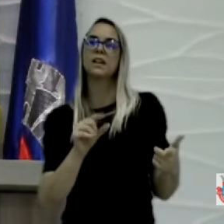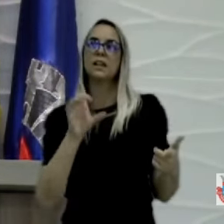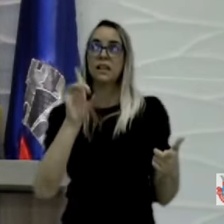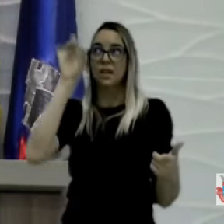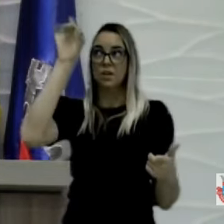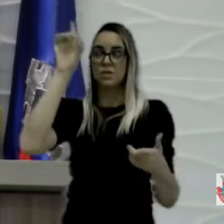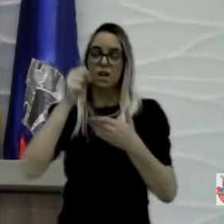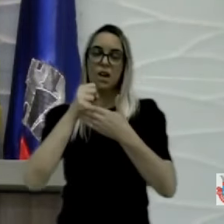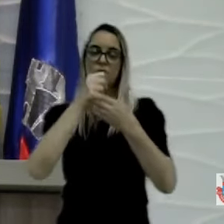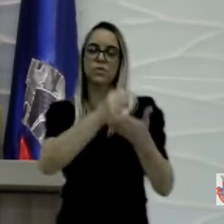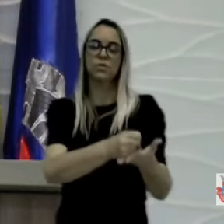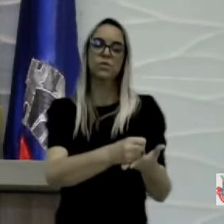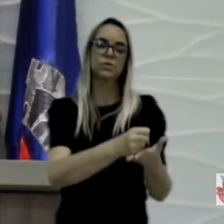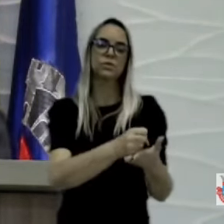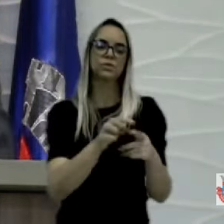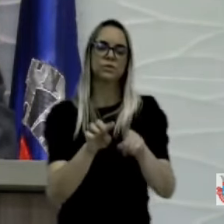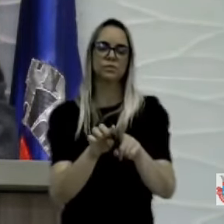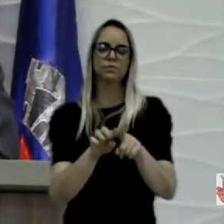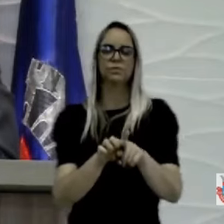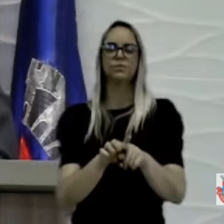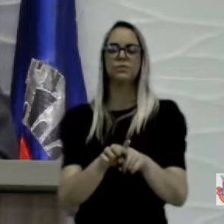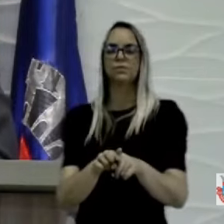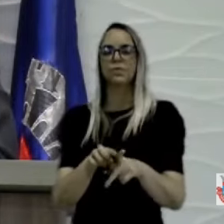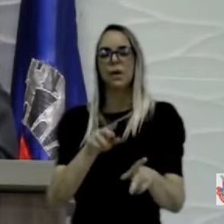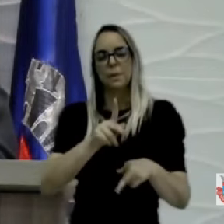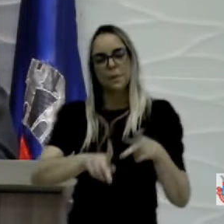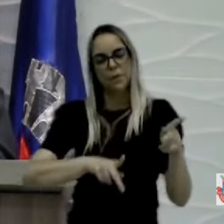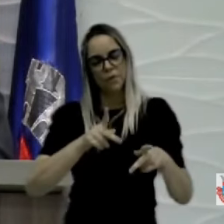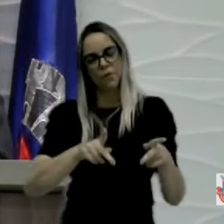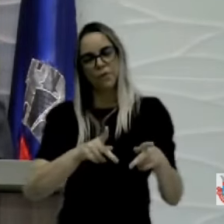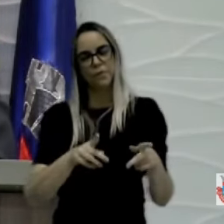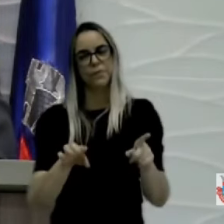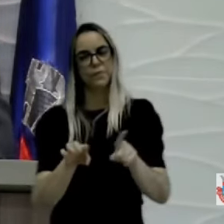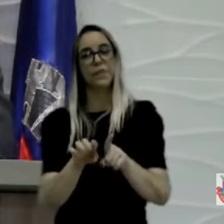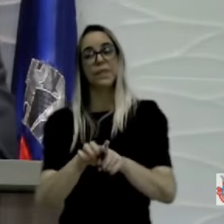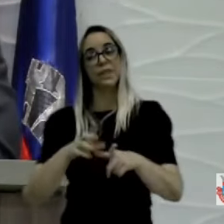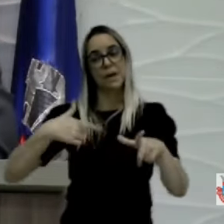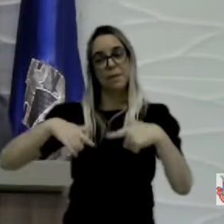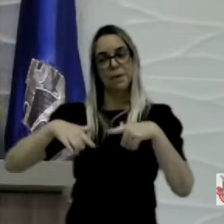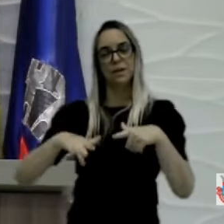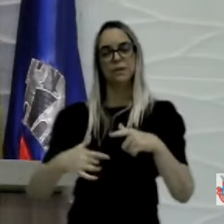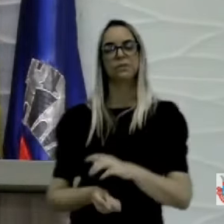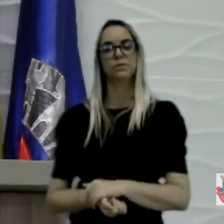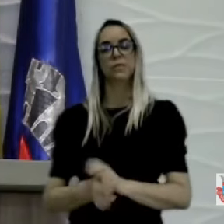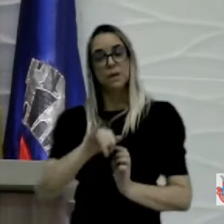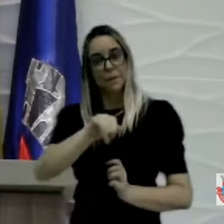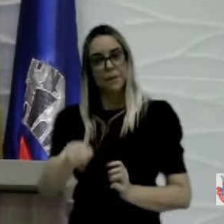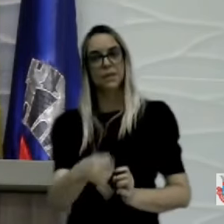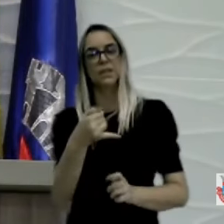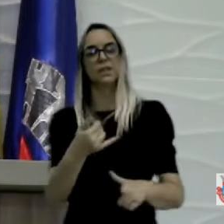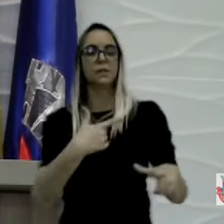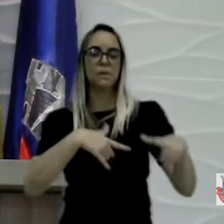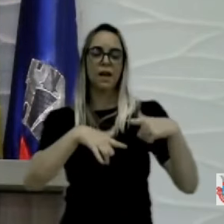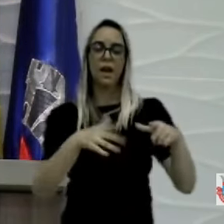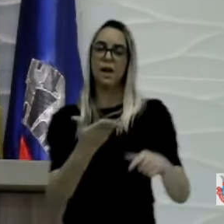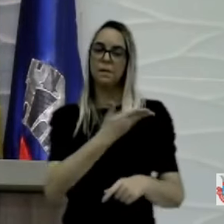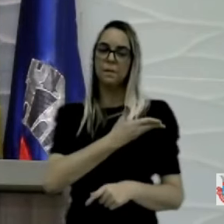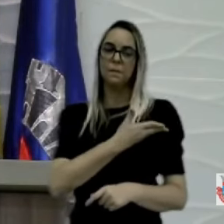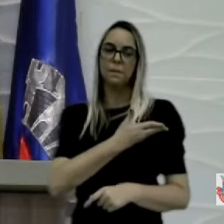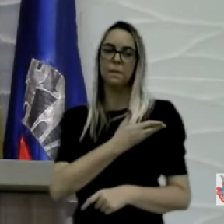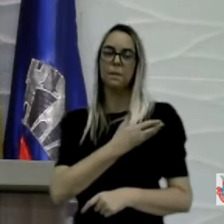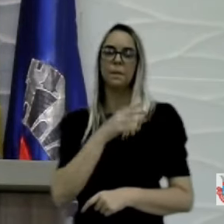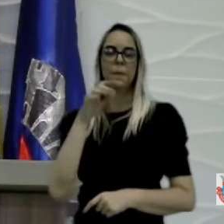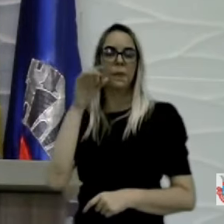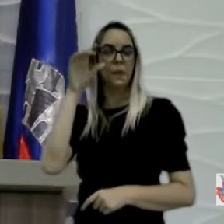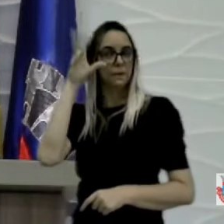Deus, segundo o voto, o povo, e para ter o voto tem que ter o trabalho. E quem deu a oportunidade dele trabalhar foi o nosso amigo empresário Zé Almeida,